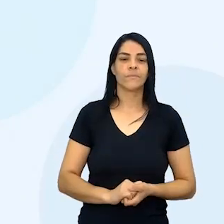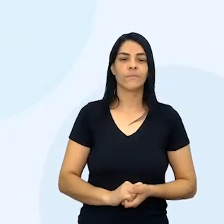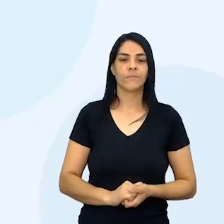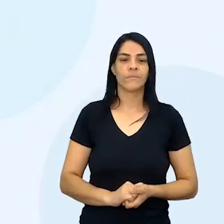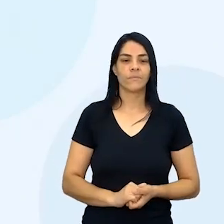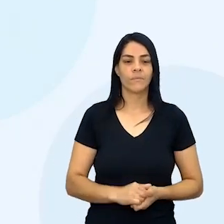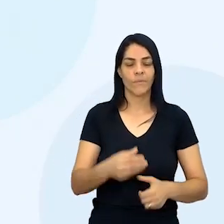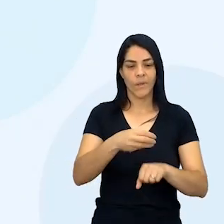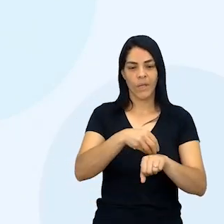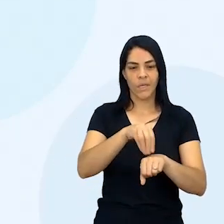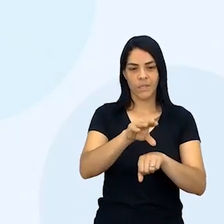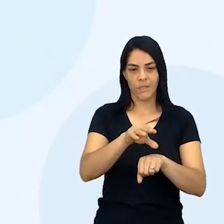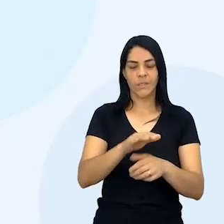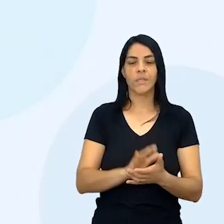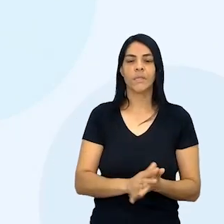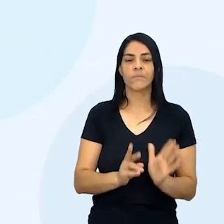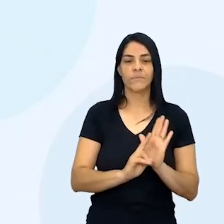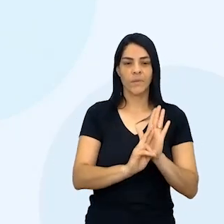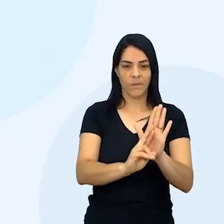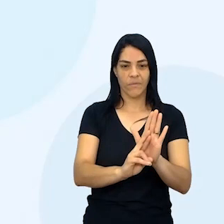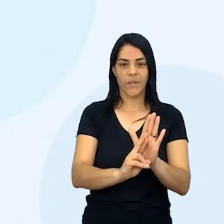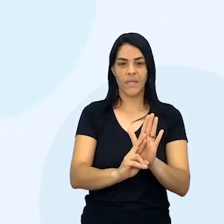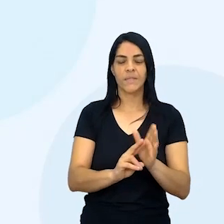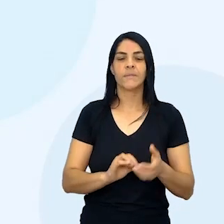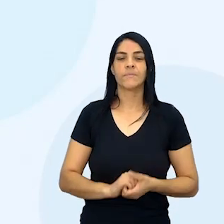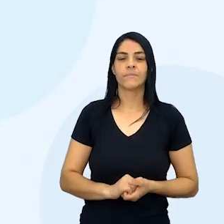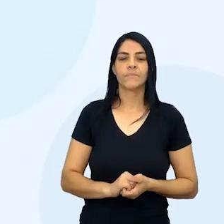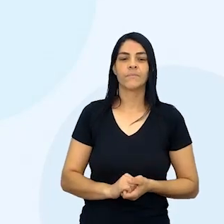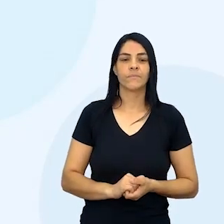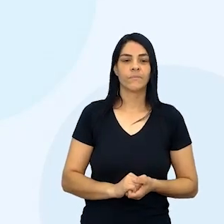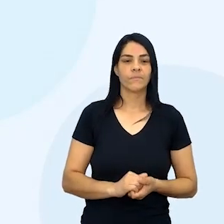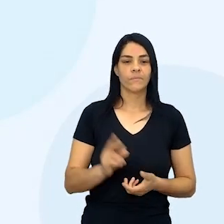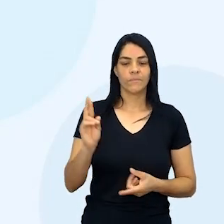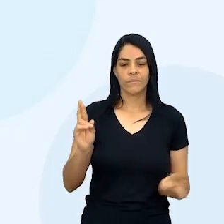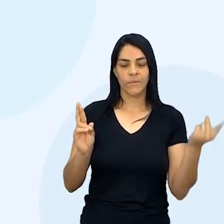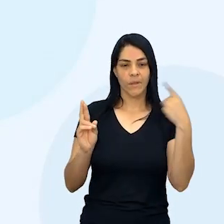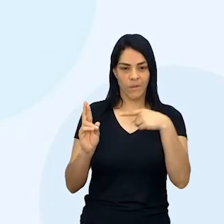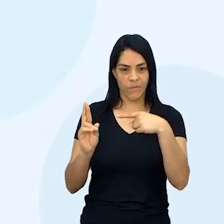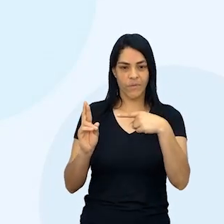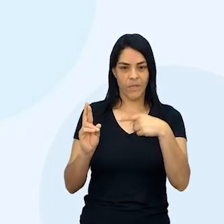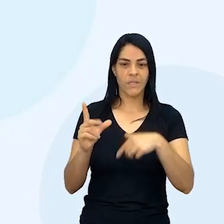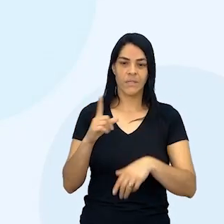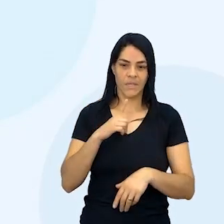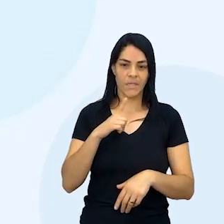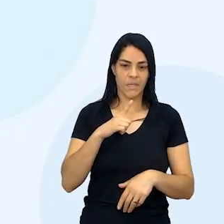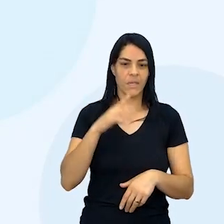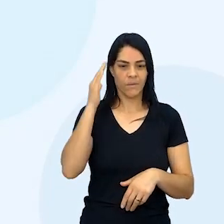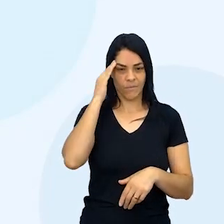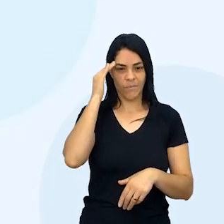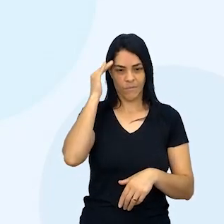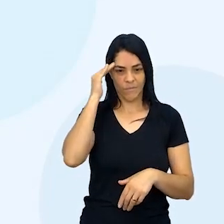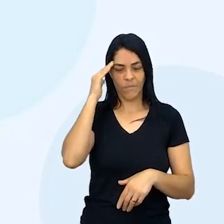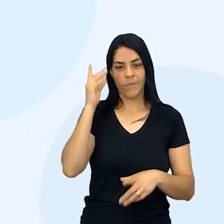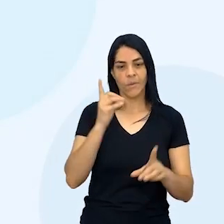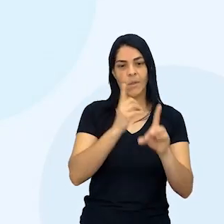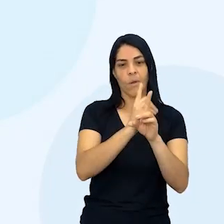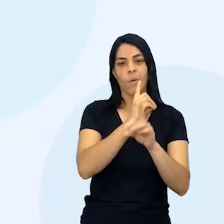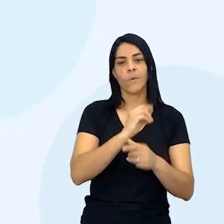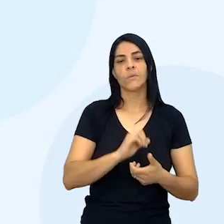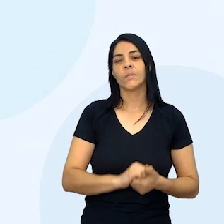As sugestões, né, de referência, né, nós temos aí o livro Intercompreensão, a chave para as línguas, né,